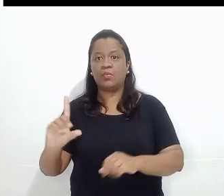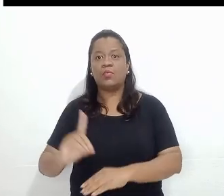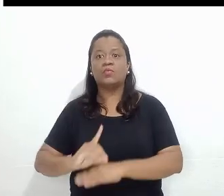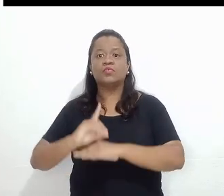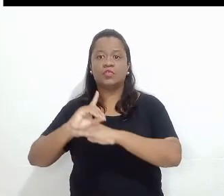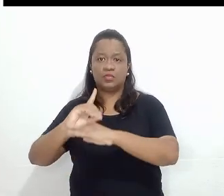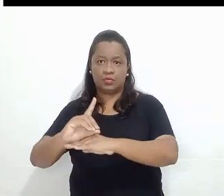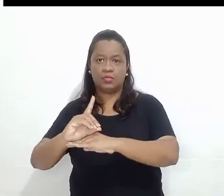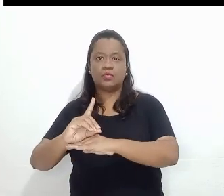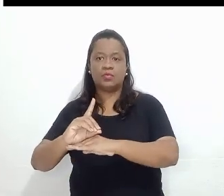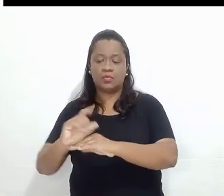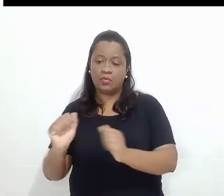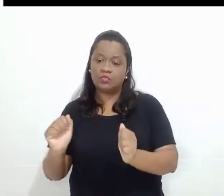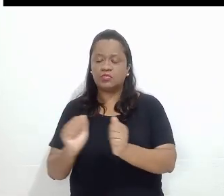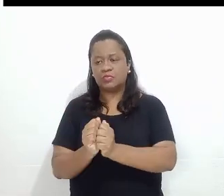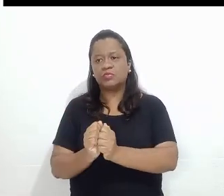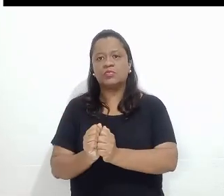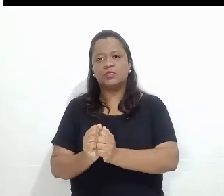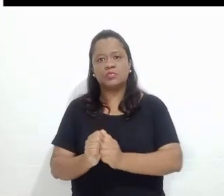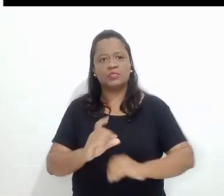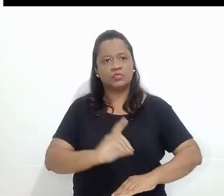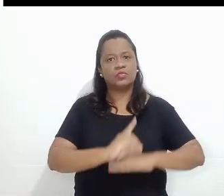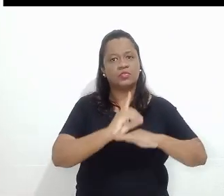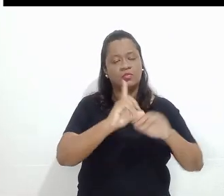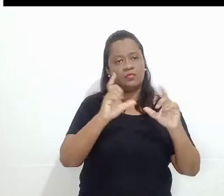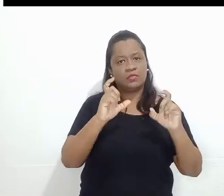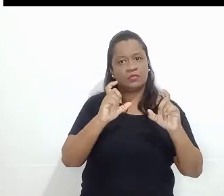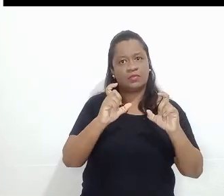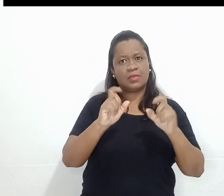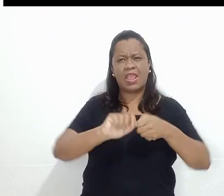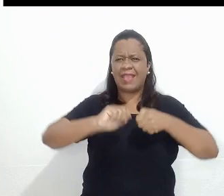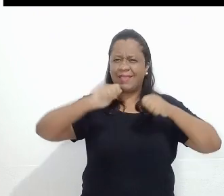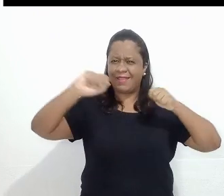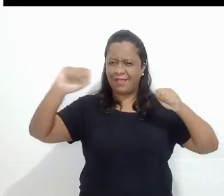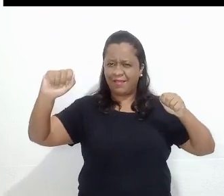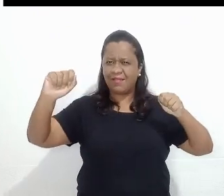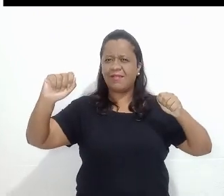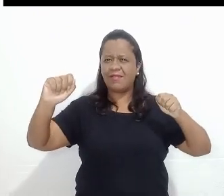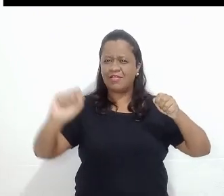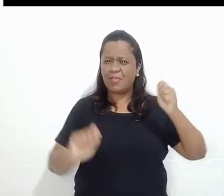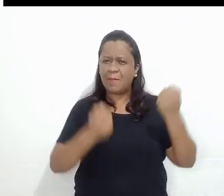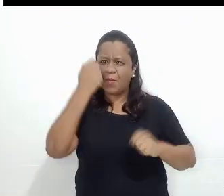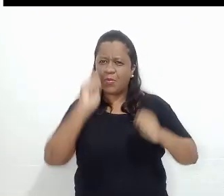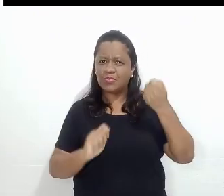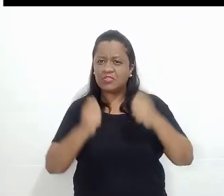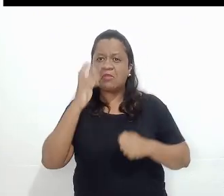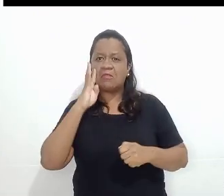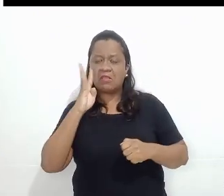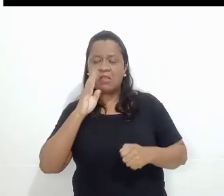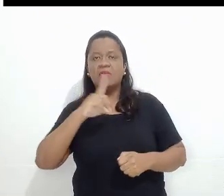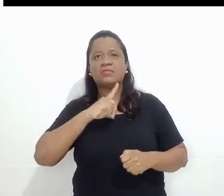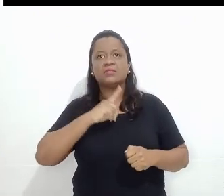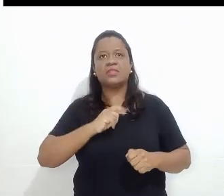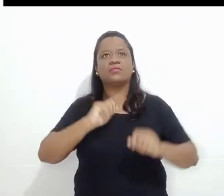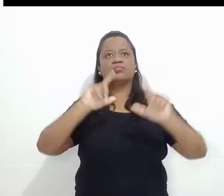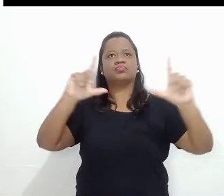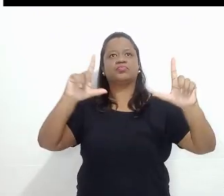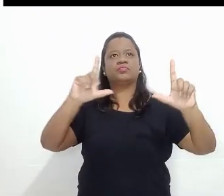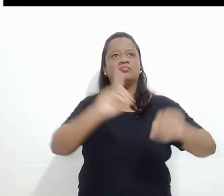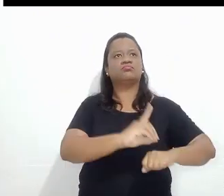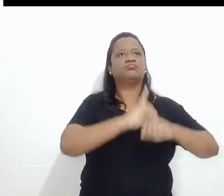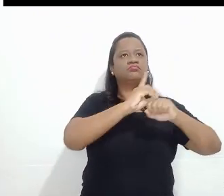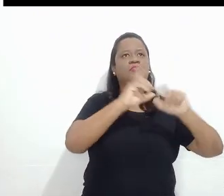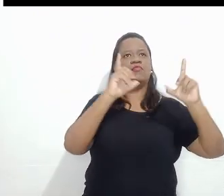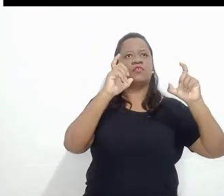estar olhando junto com o diretor de fotografia, mas em grandes produções é legal que o diretor de fotografia tenha um vídeo assist só para